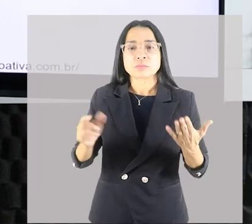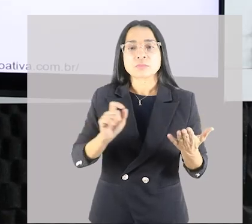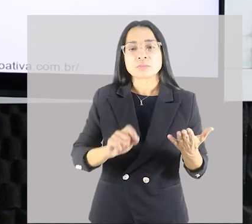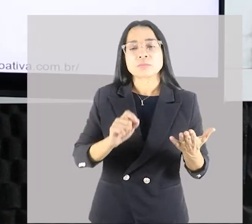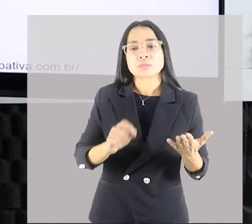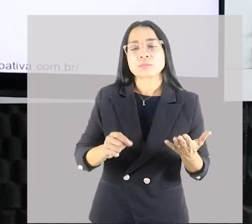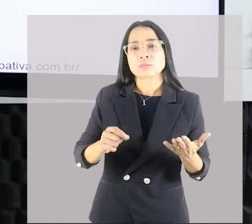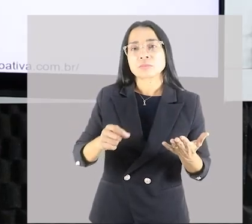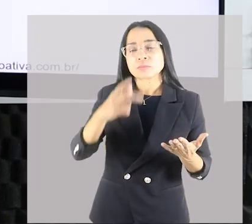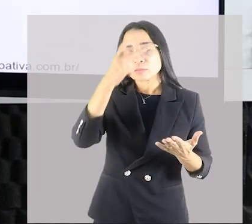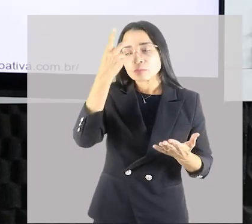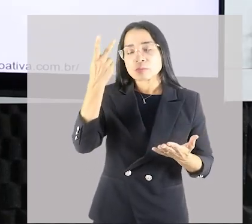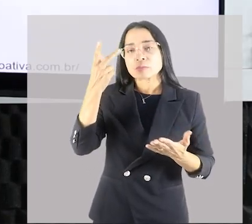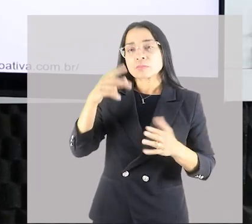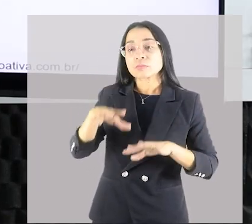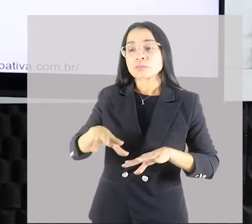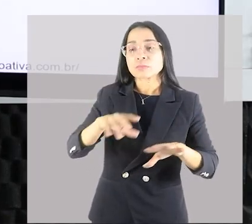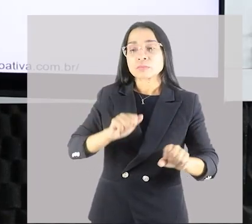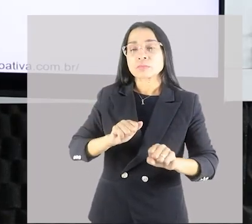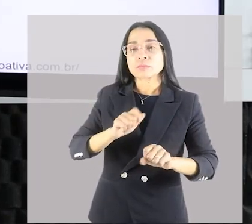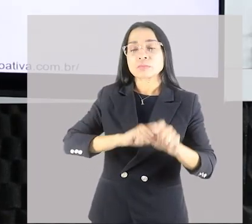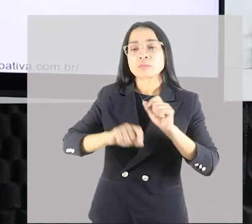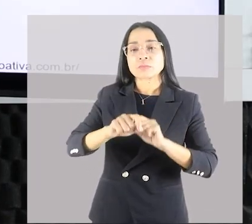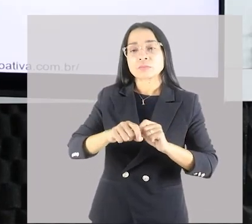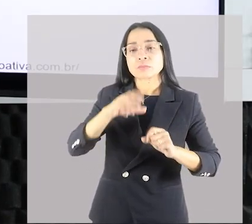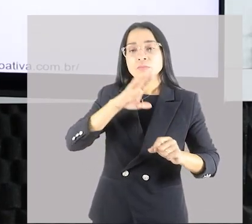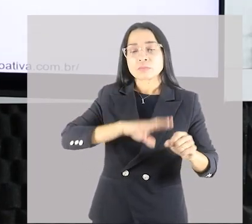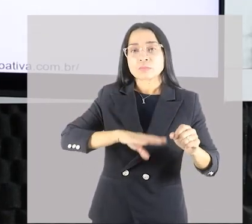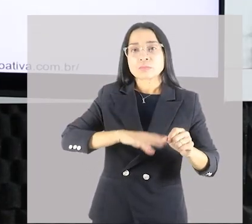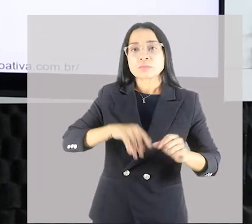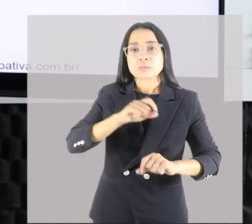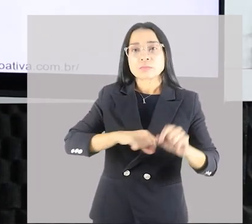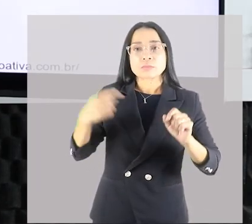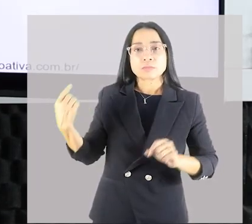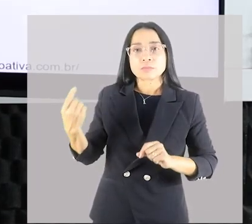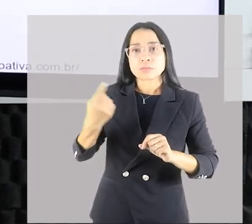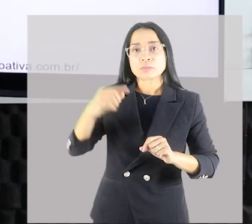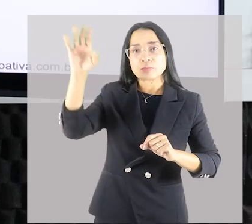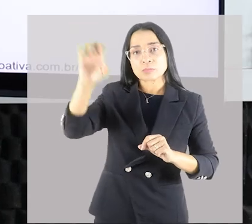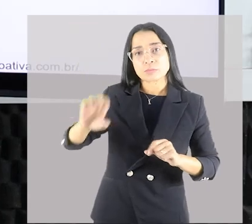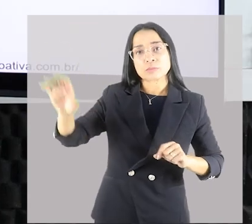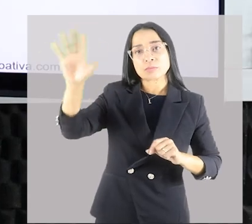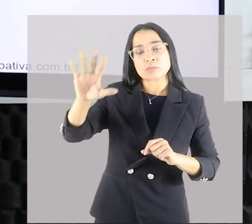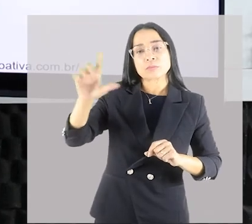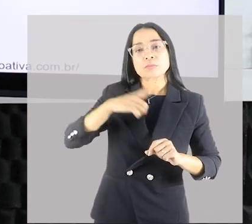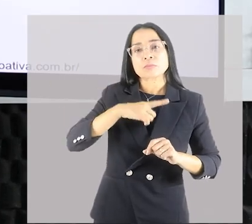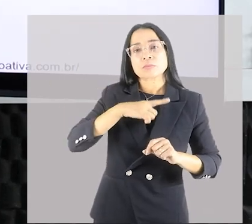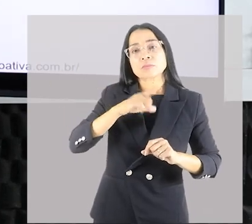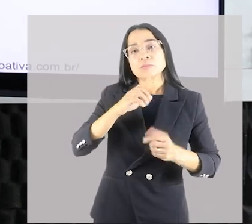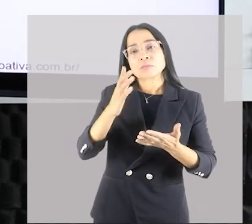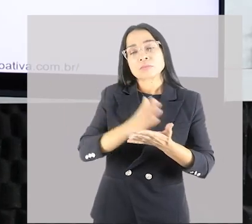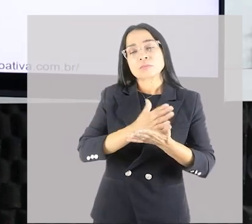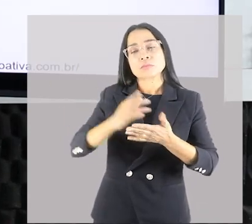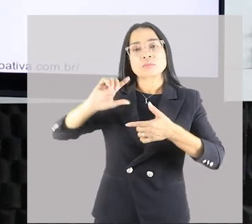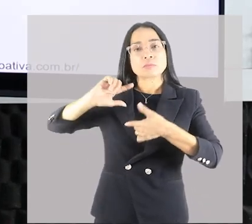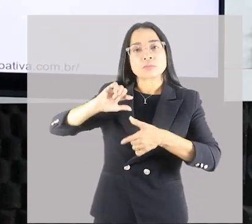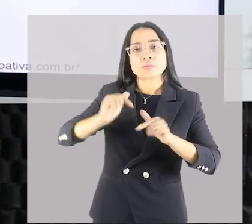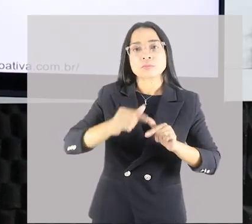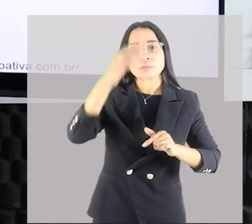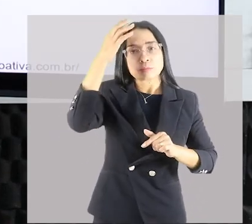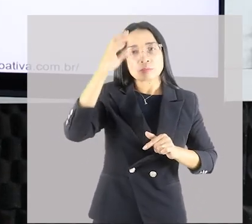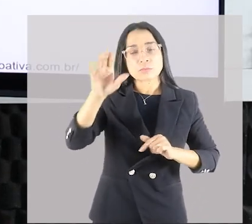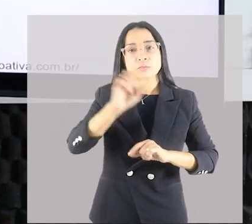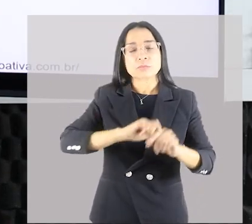os colonizadores, né, portugueses que vieram da Europa, já vieram com algumas de suas tradições, algumas de suas